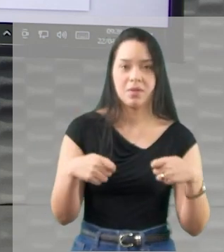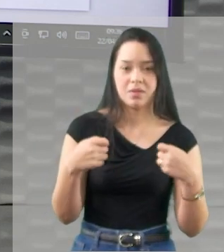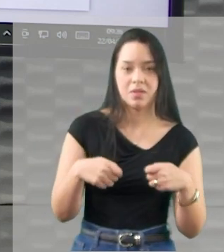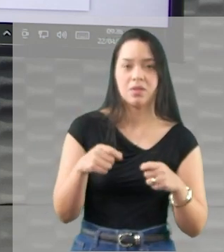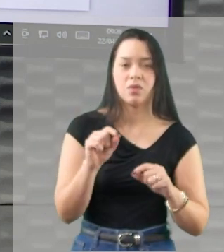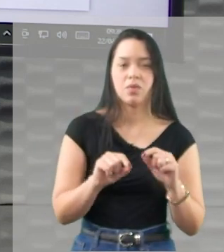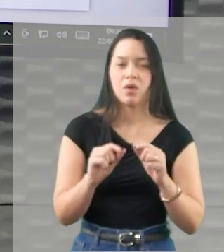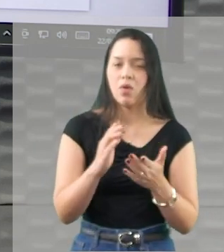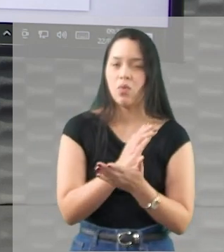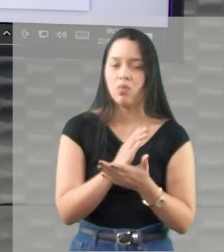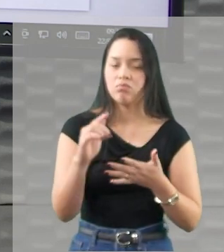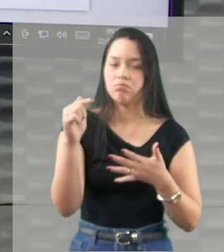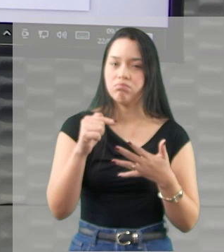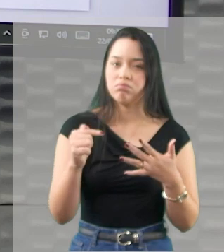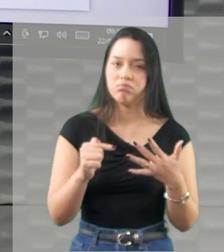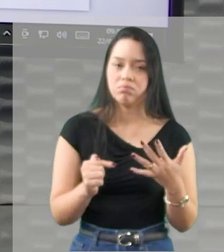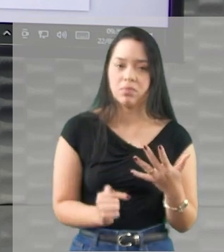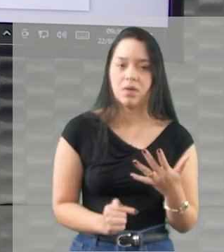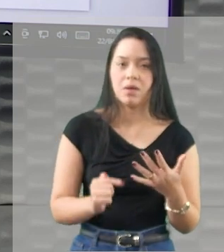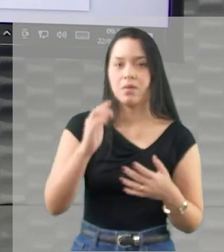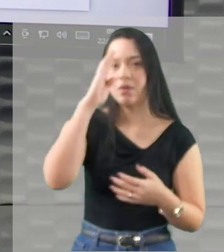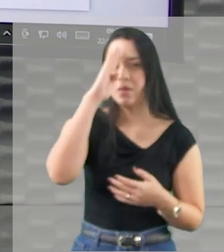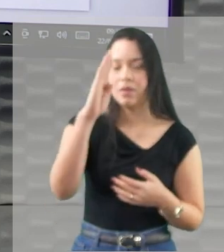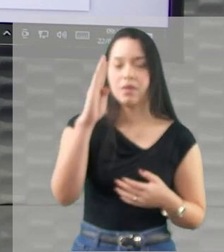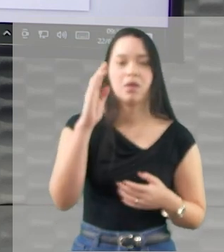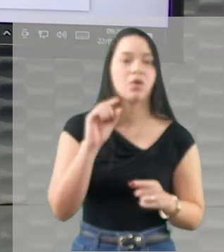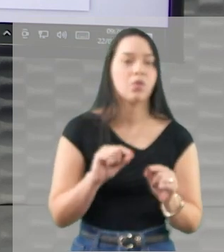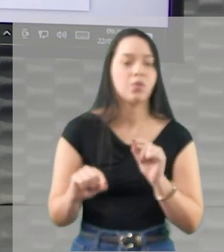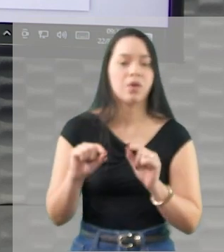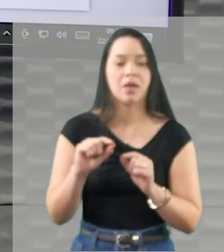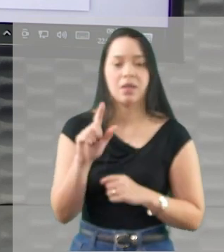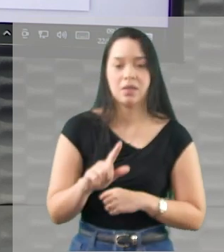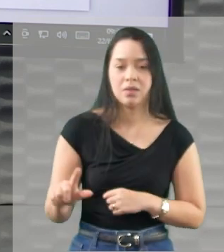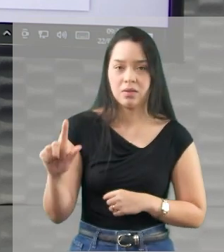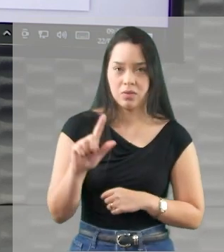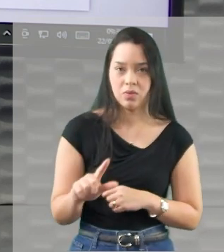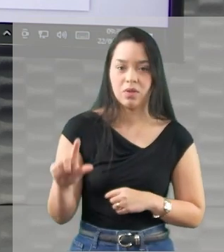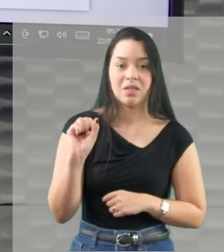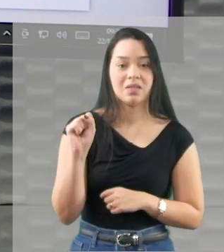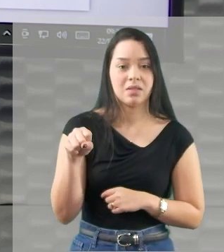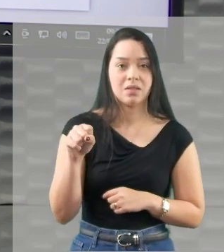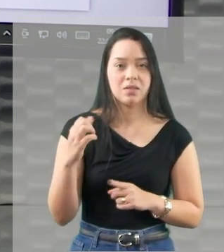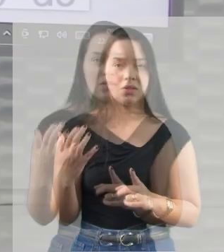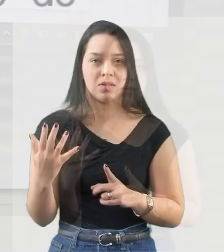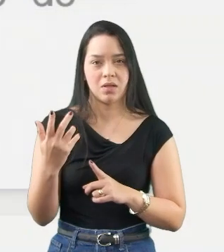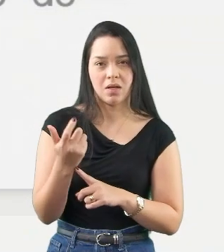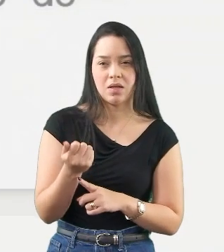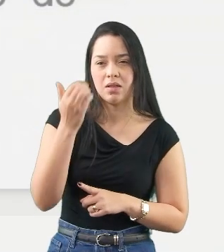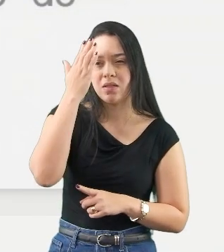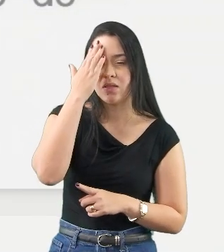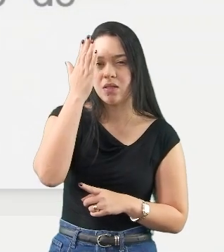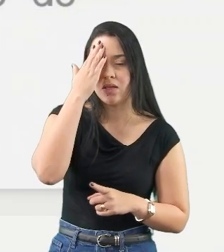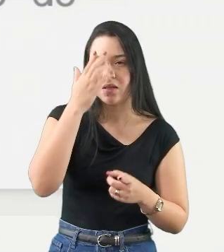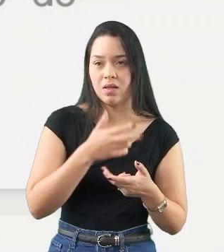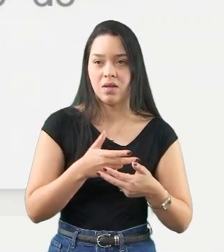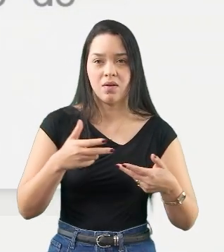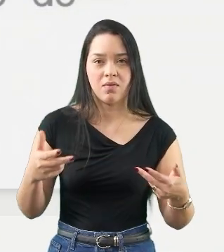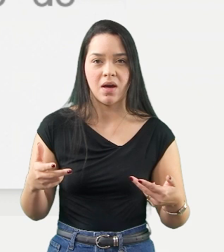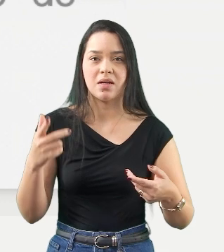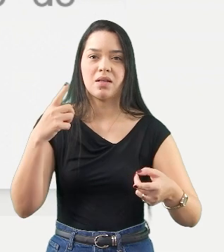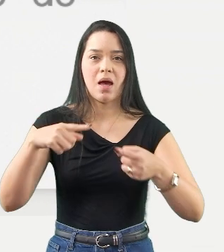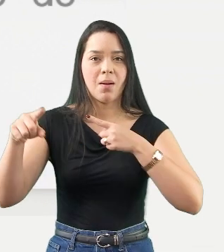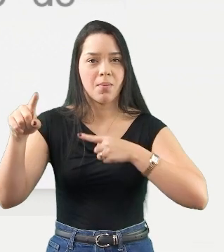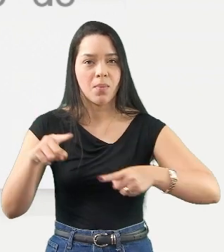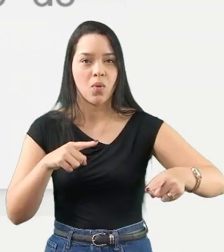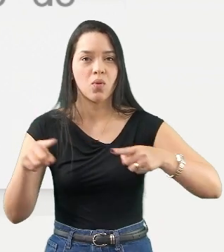pontuar algumas coisas. A princípio, a gente entende que a literatura ela é uma forma de arte, a gente tem diversas formas de arte, a gente tem a música,